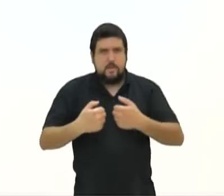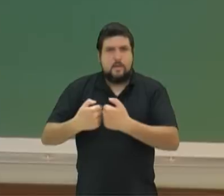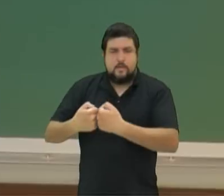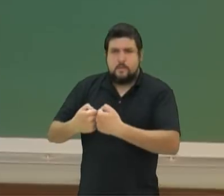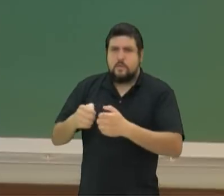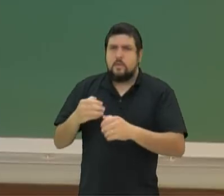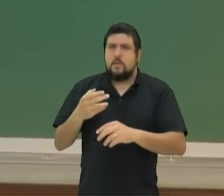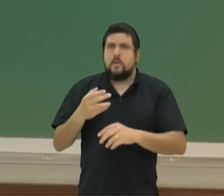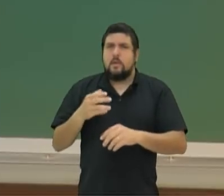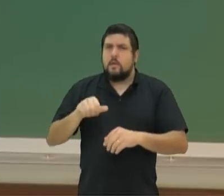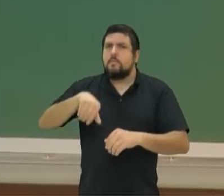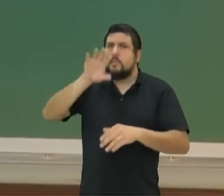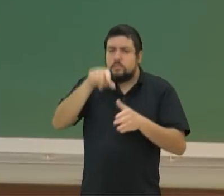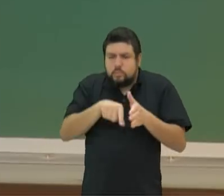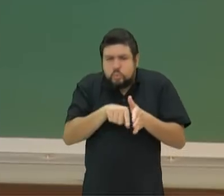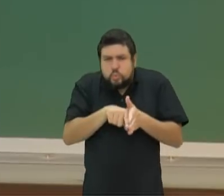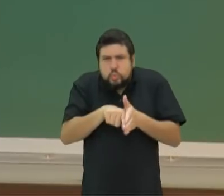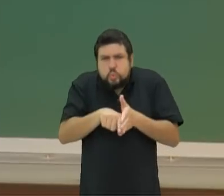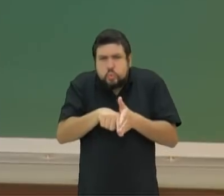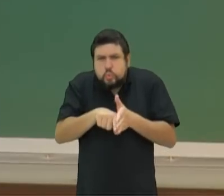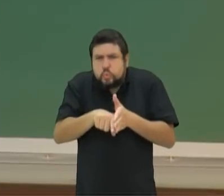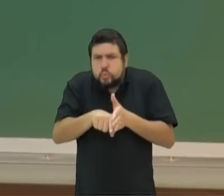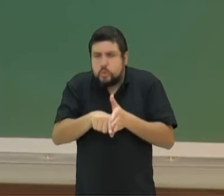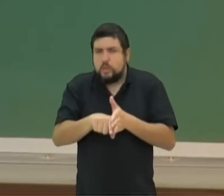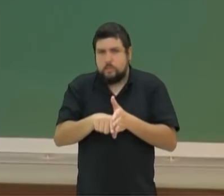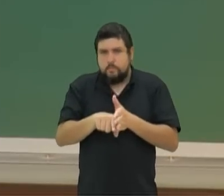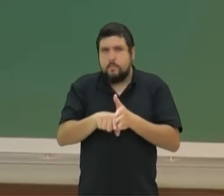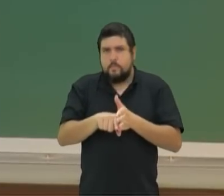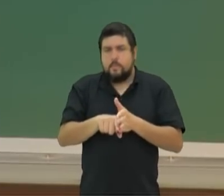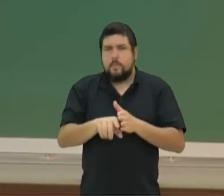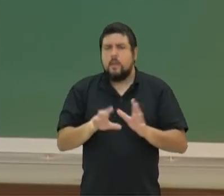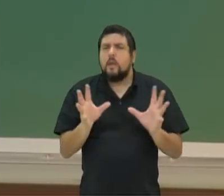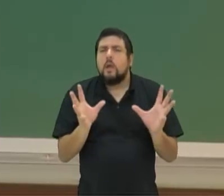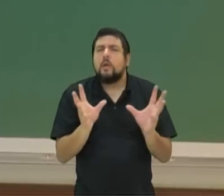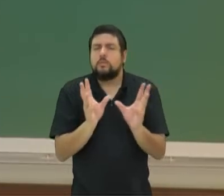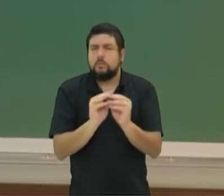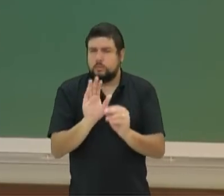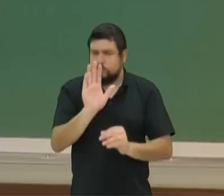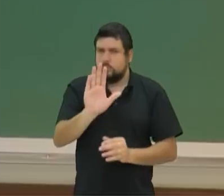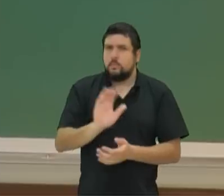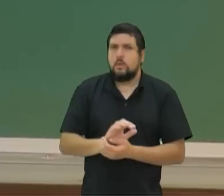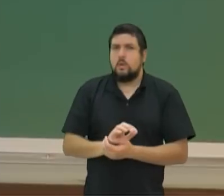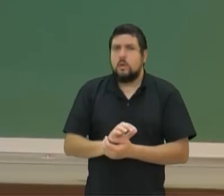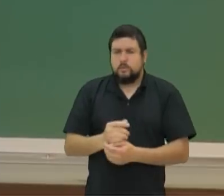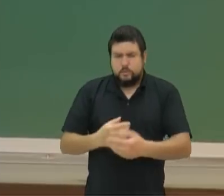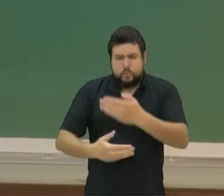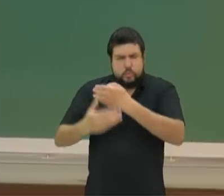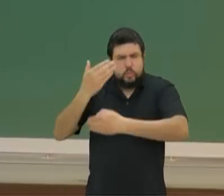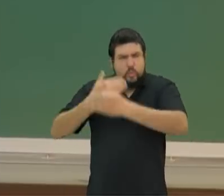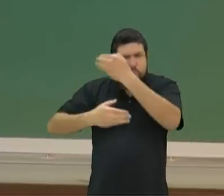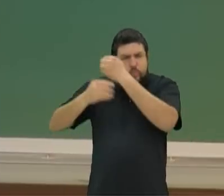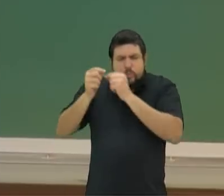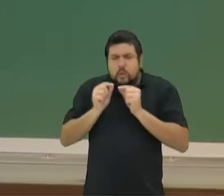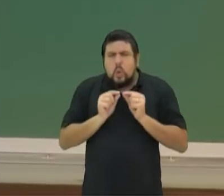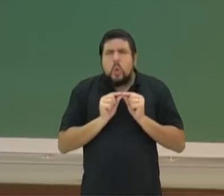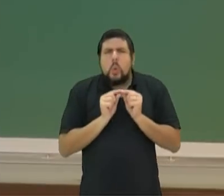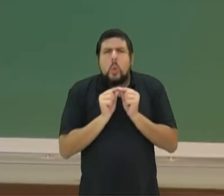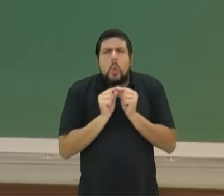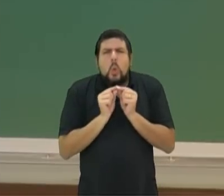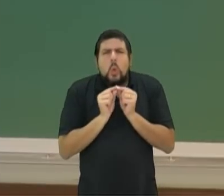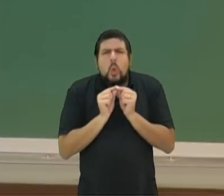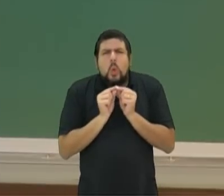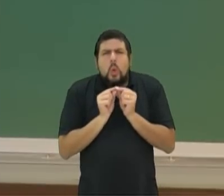partícula atômica que estava em alta pressão e alta temperatura e acabou entrando em colapso,